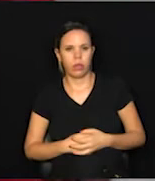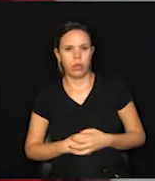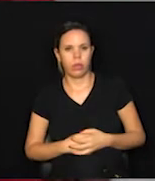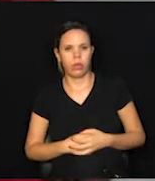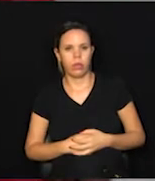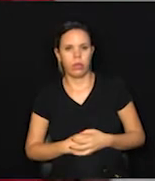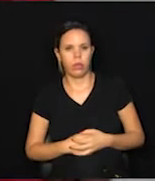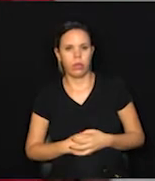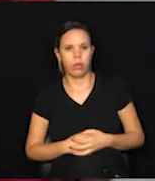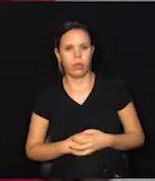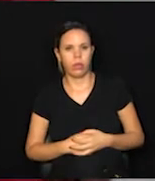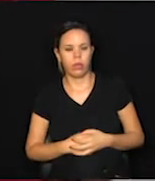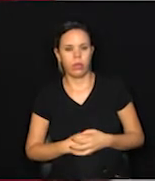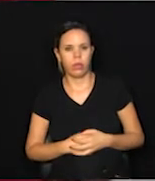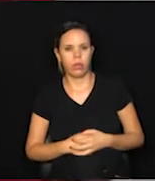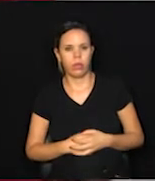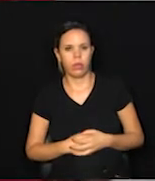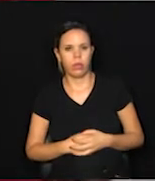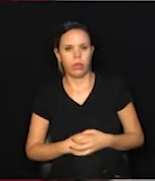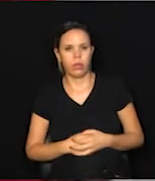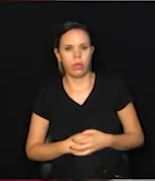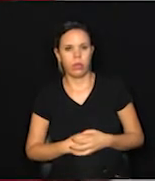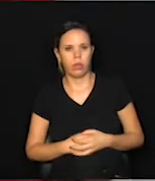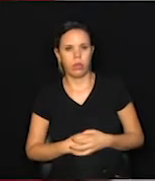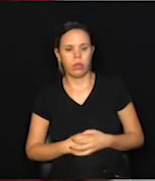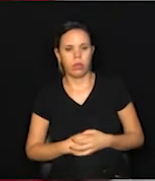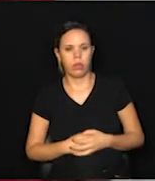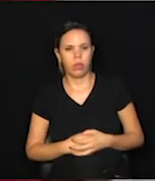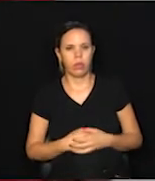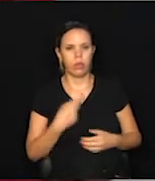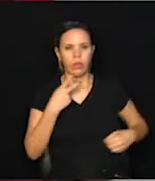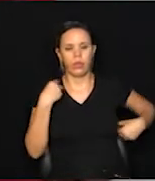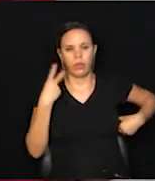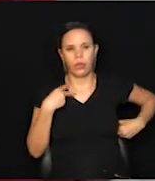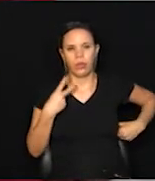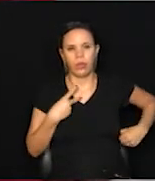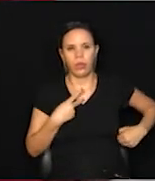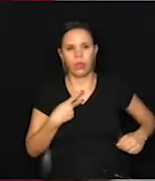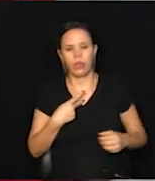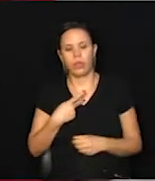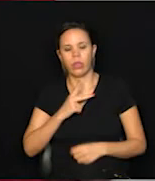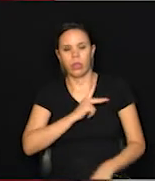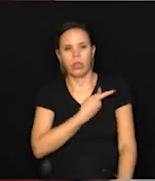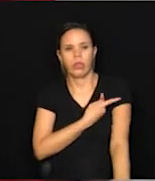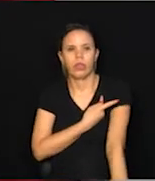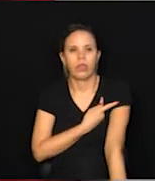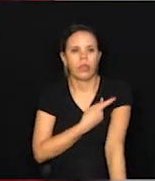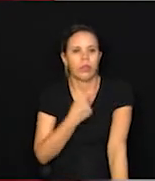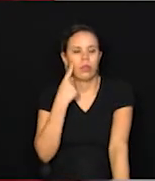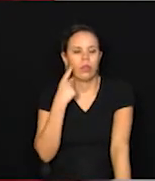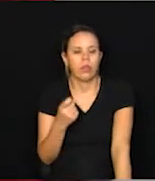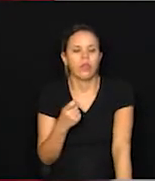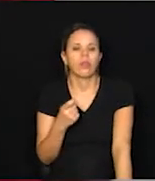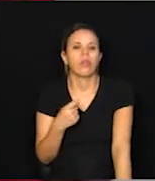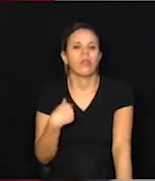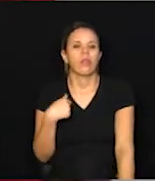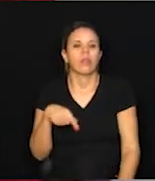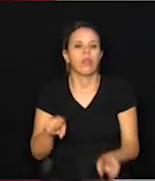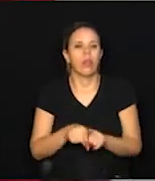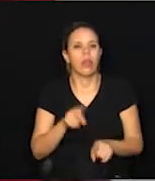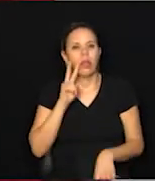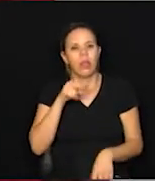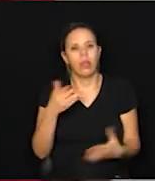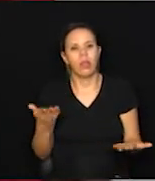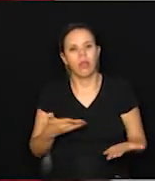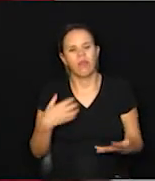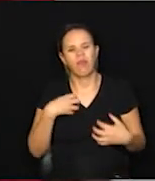Em relação à fala do vereador Paulo, é muito interessante, eu também vi essa fala hoje e